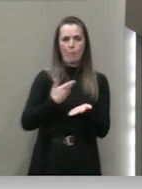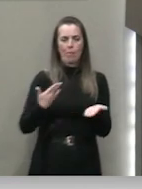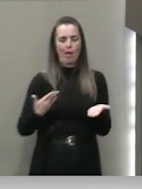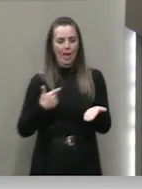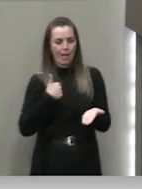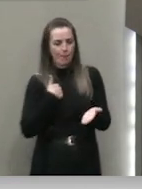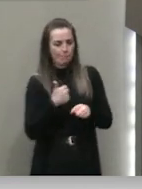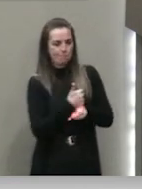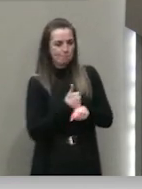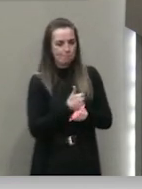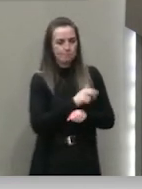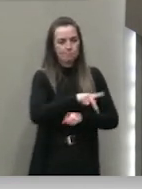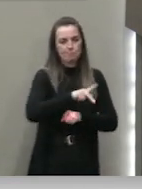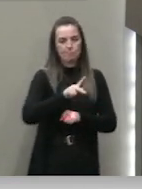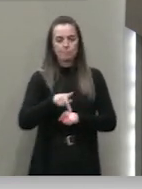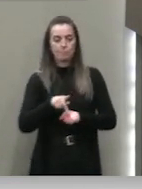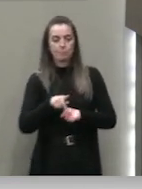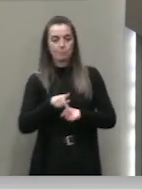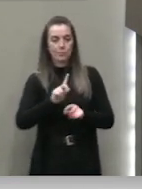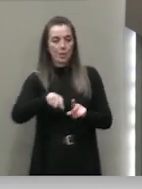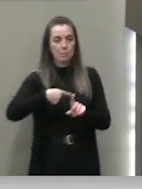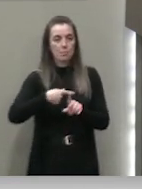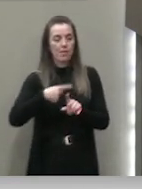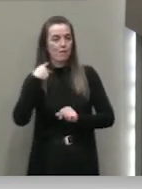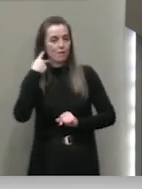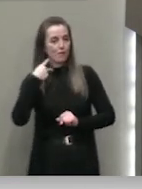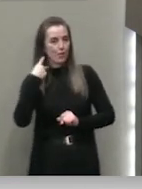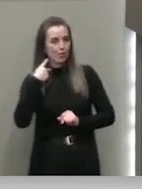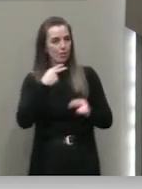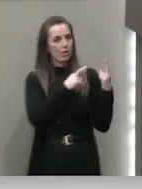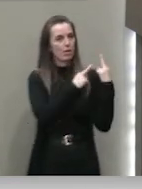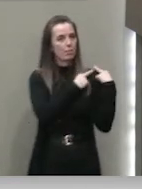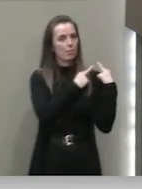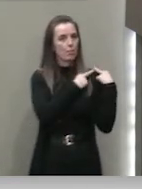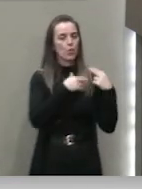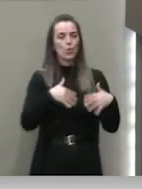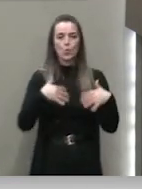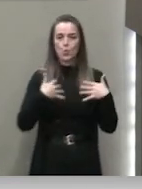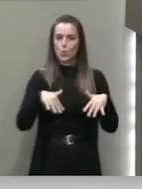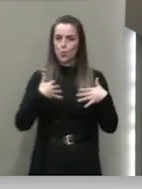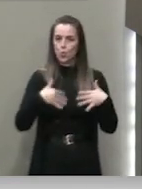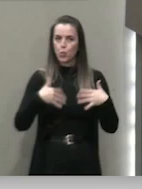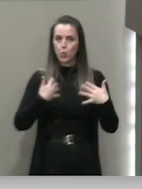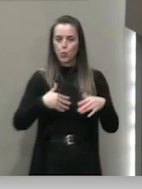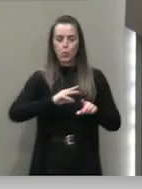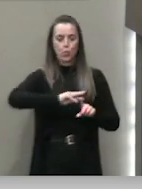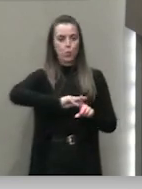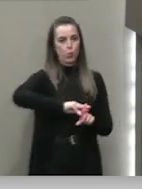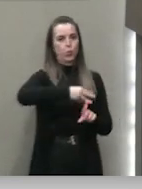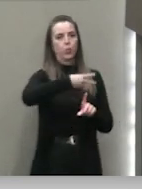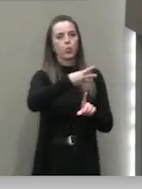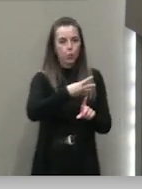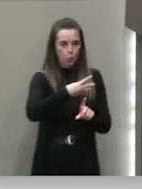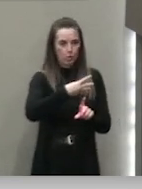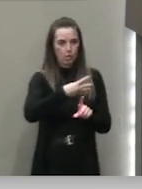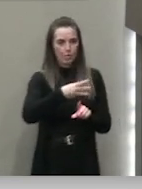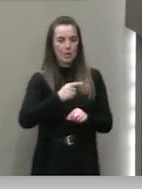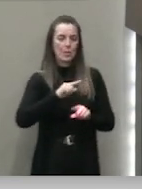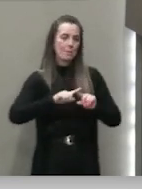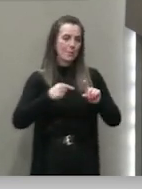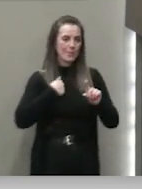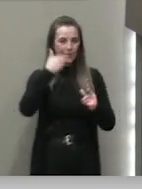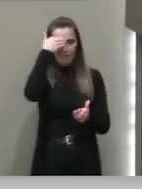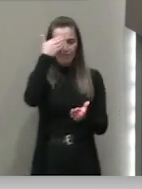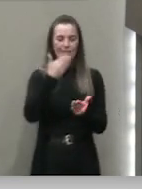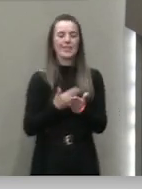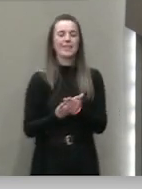professora e estar vereadora. A responsabilidade, ela triplica. Mas, com certeza, eu tenho muitas pessoas